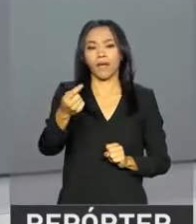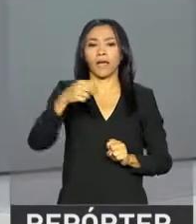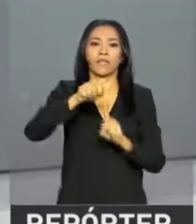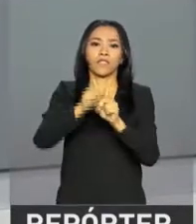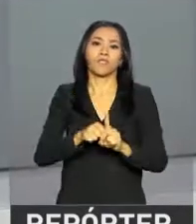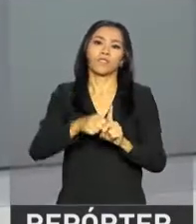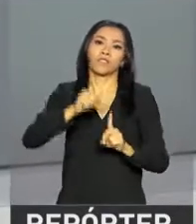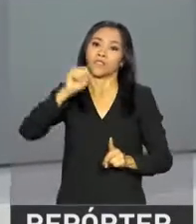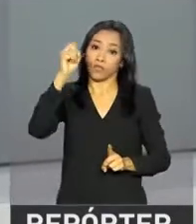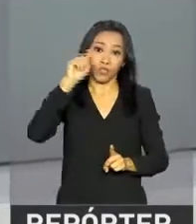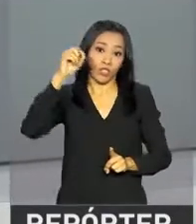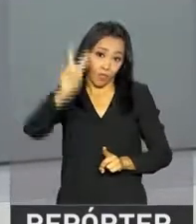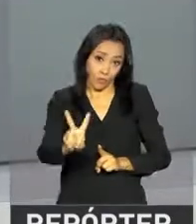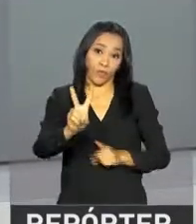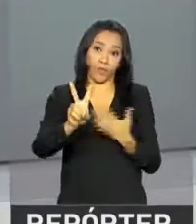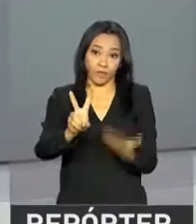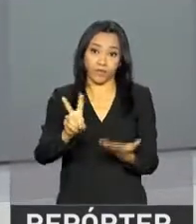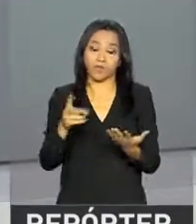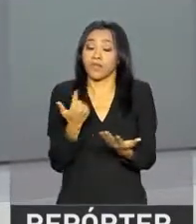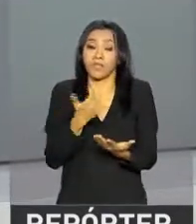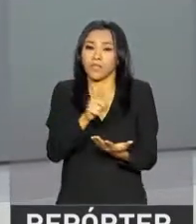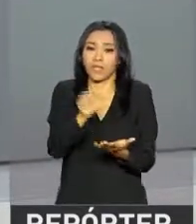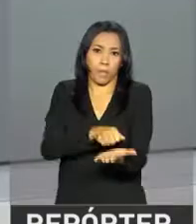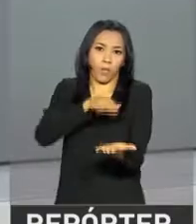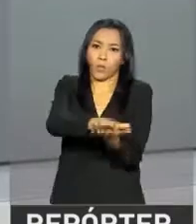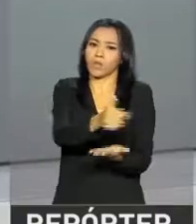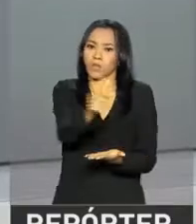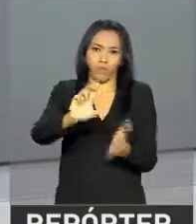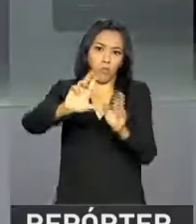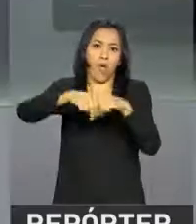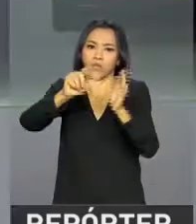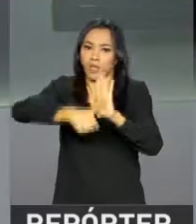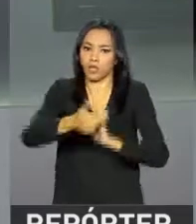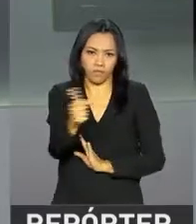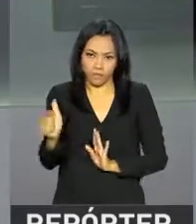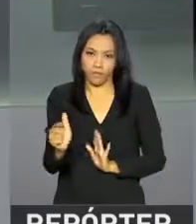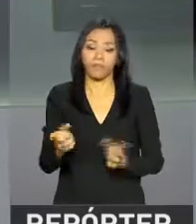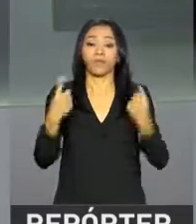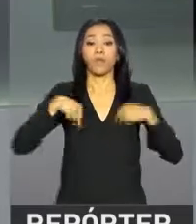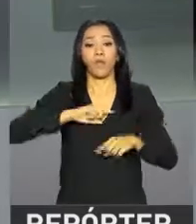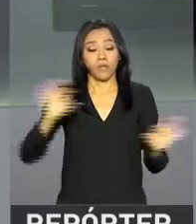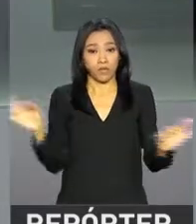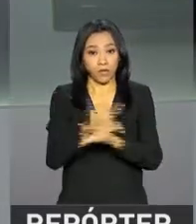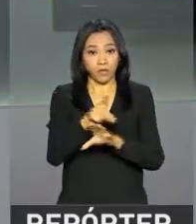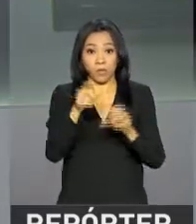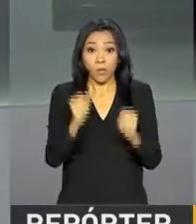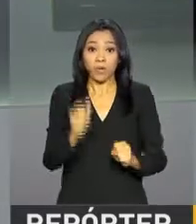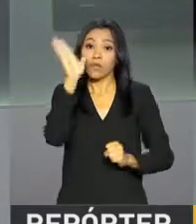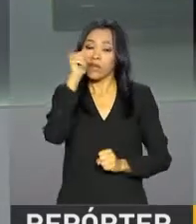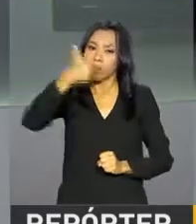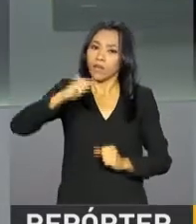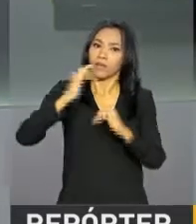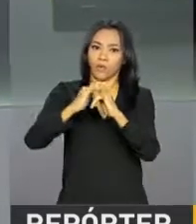após o feriado de 1º de janeiro sem incidência de multa por atraso nós ficamos por aqui você pode rever as reportagens